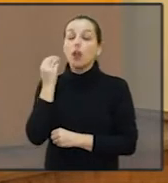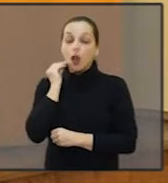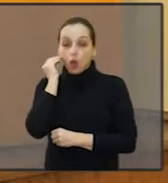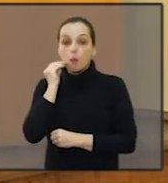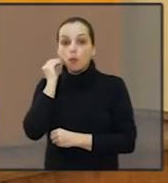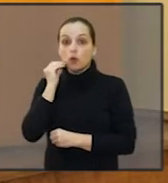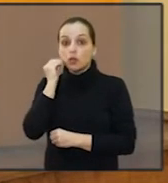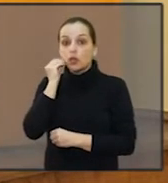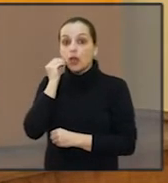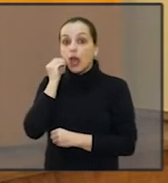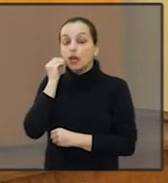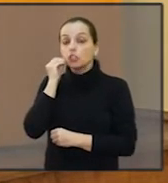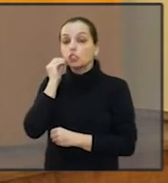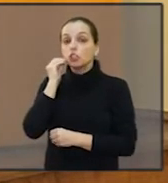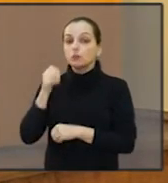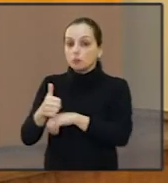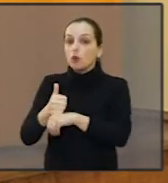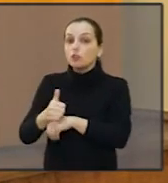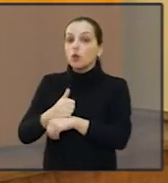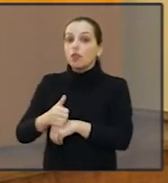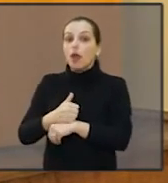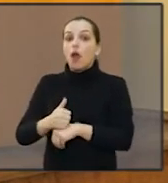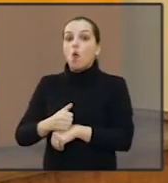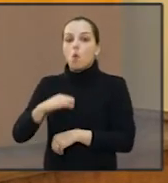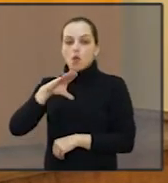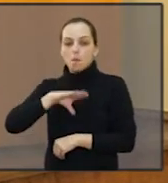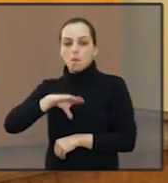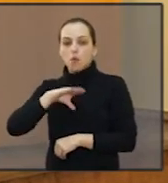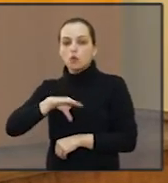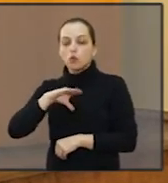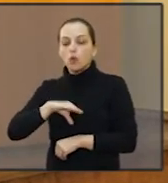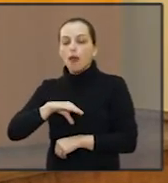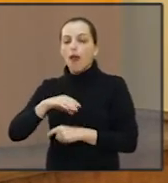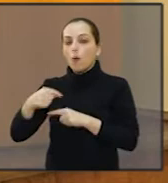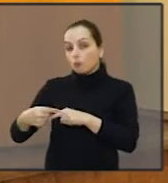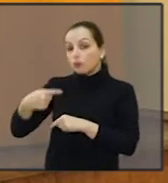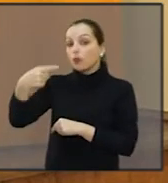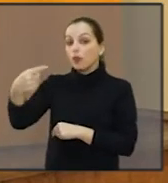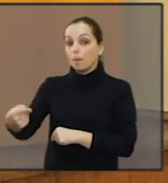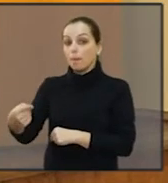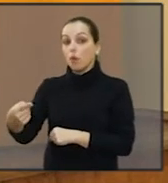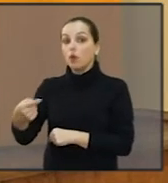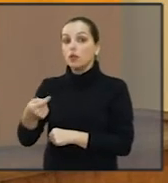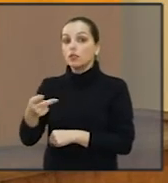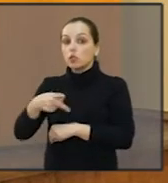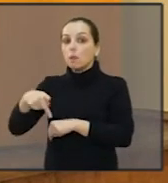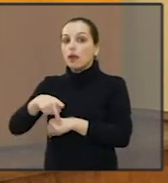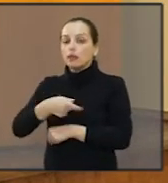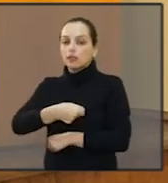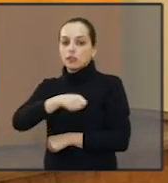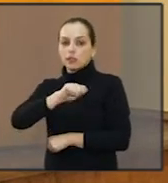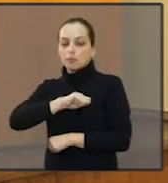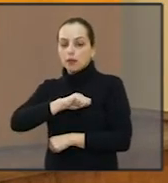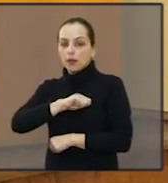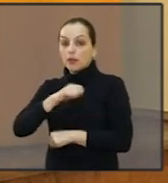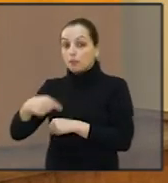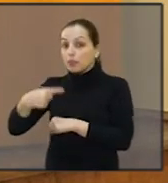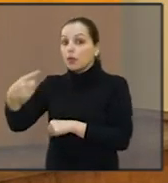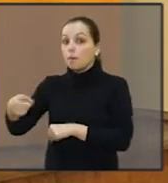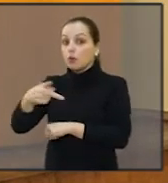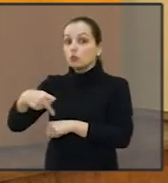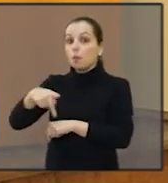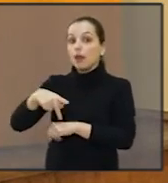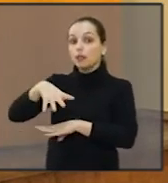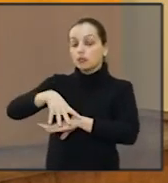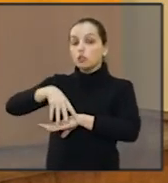surgiu a oportunidade de jogar em Portugal, joguei 2 temporadas em Portugal, depois eu joguei na Espanha e joguei